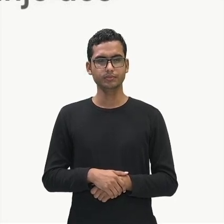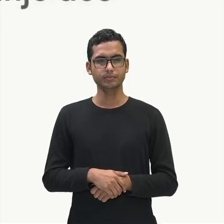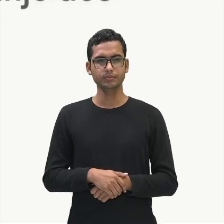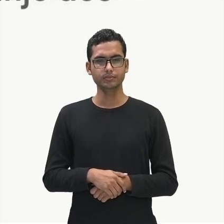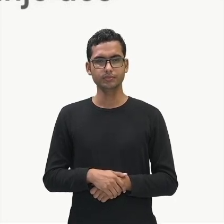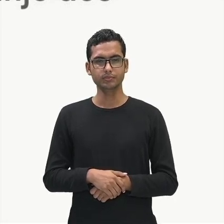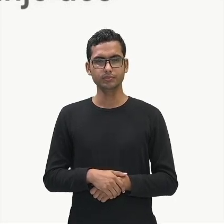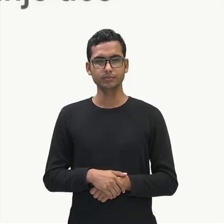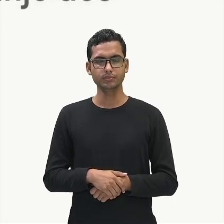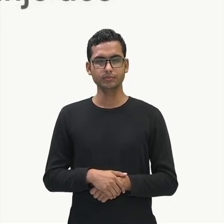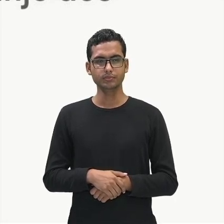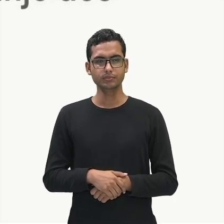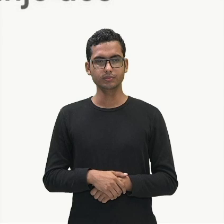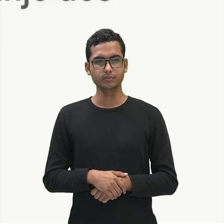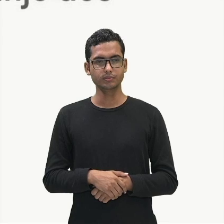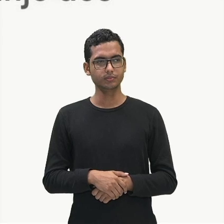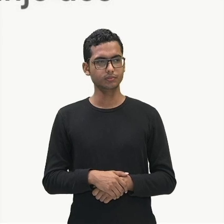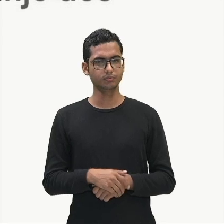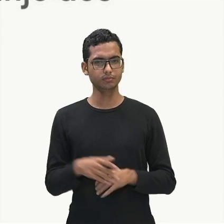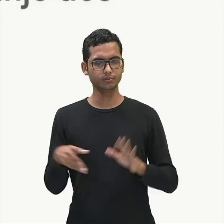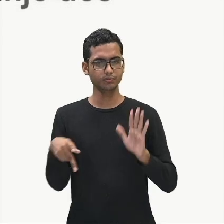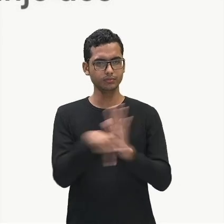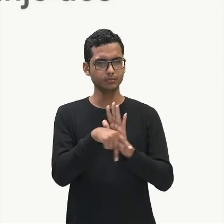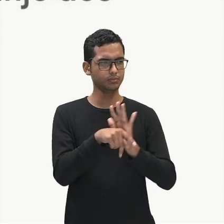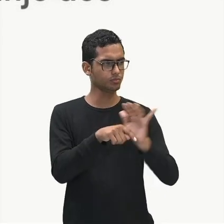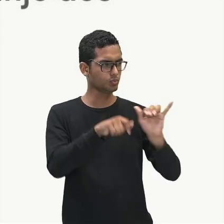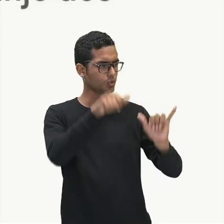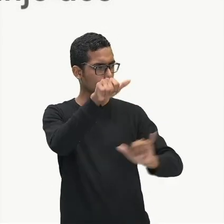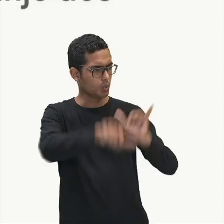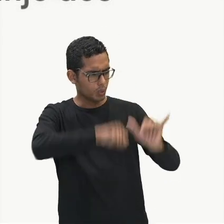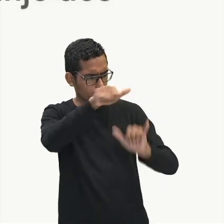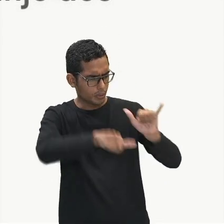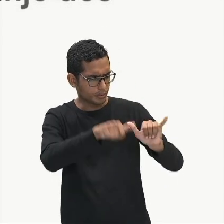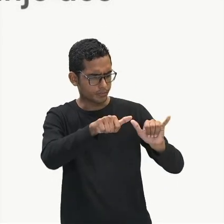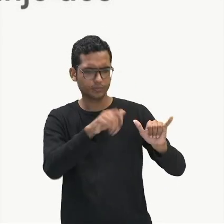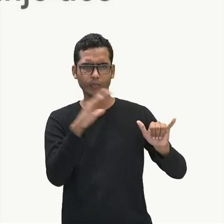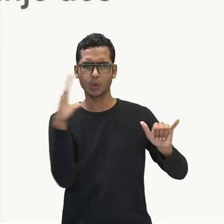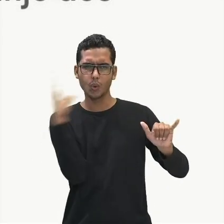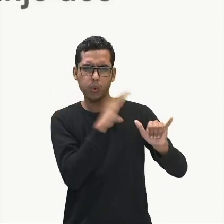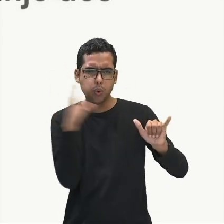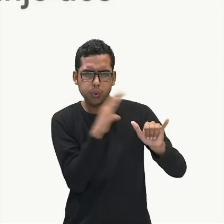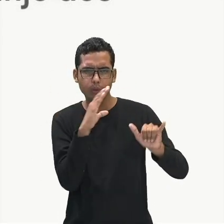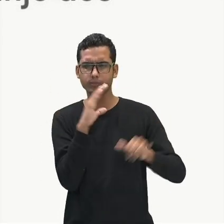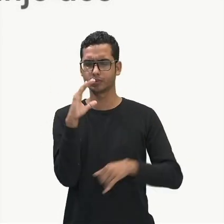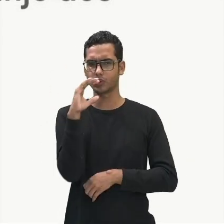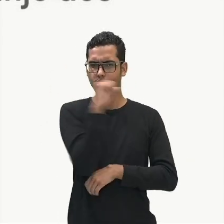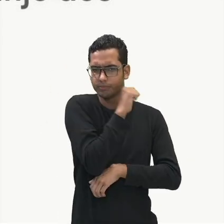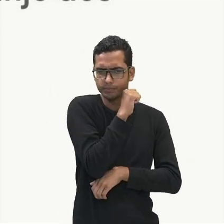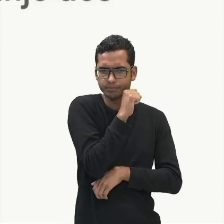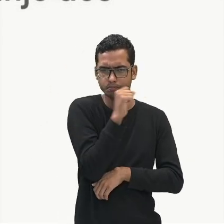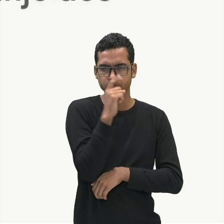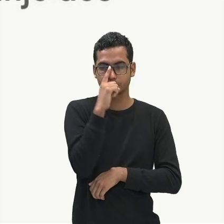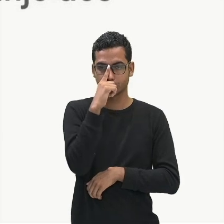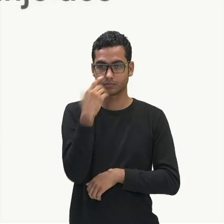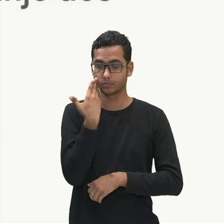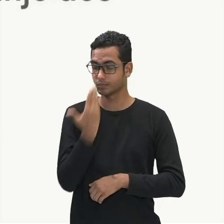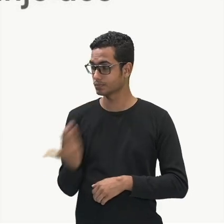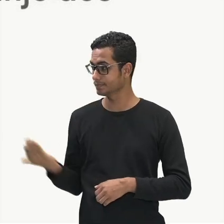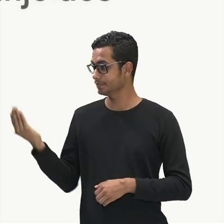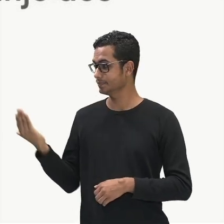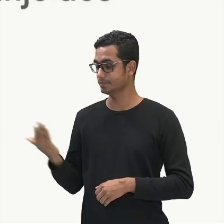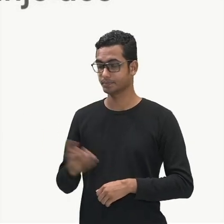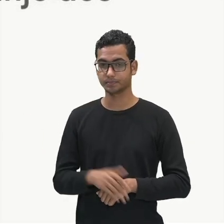A rapidez com que ocorre uma reação química